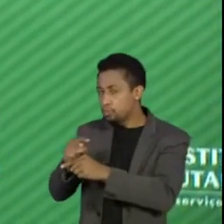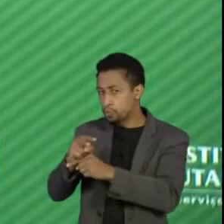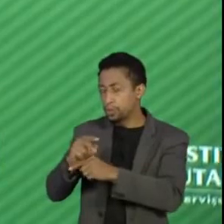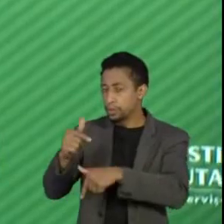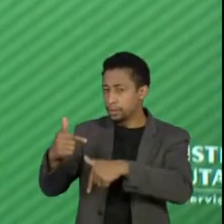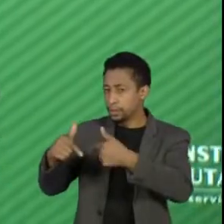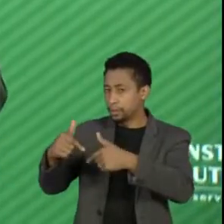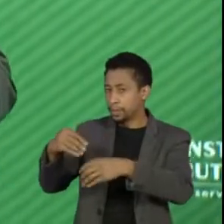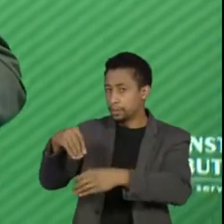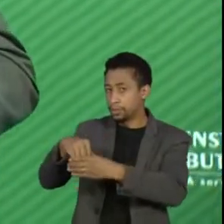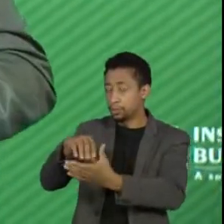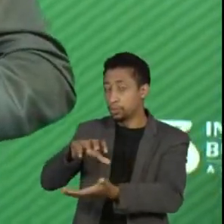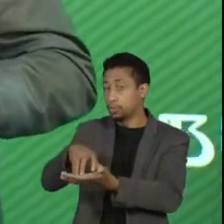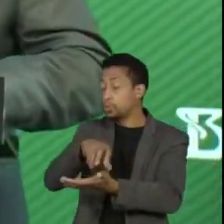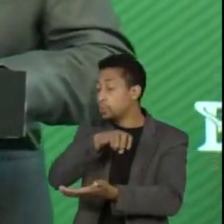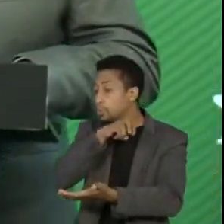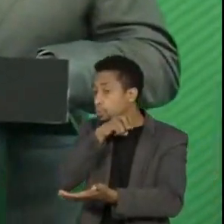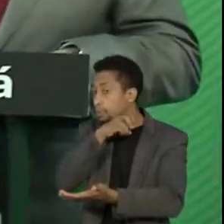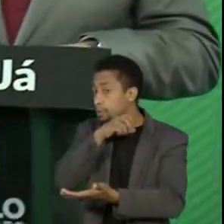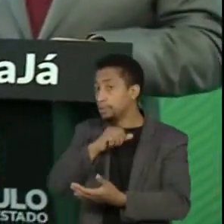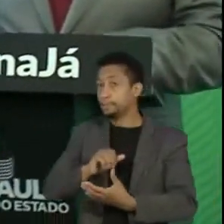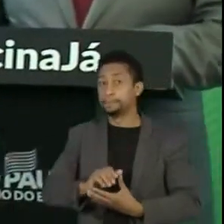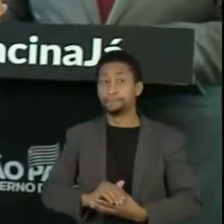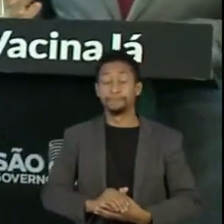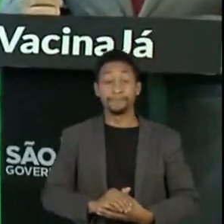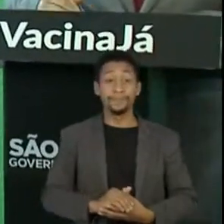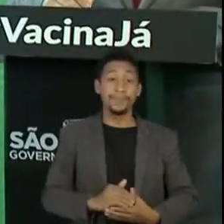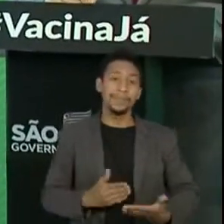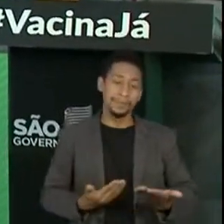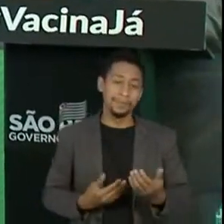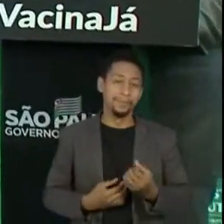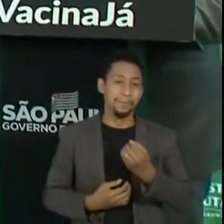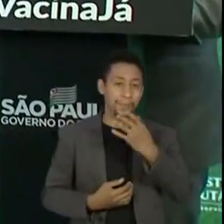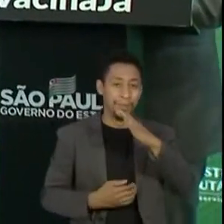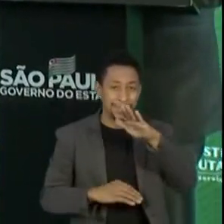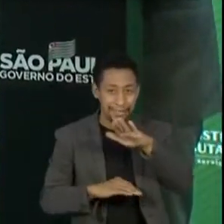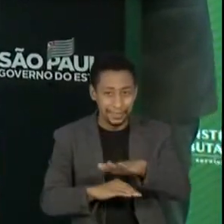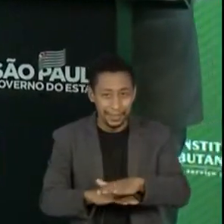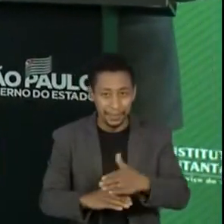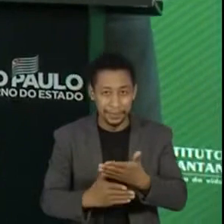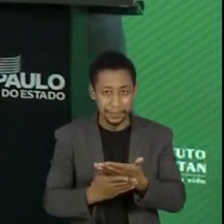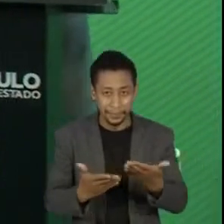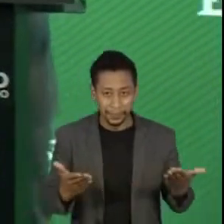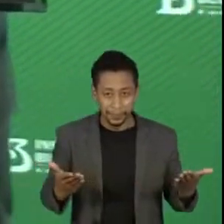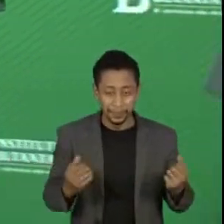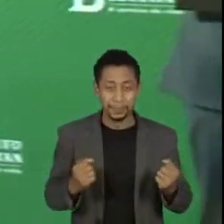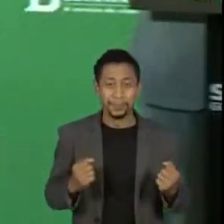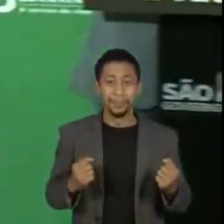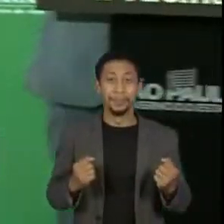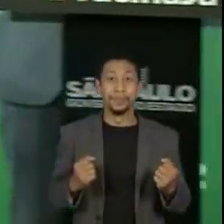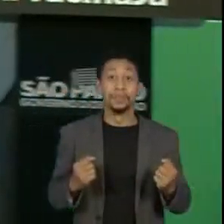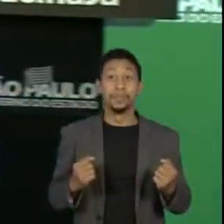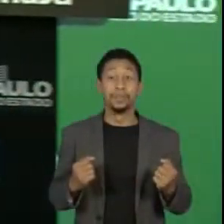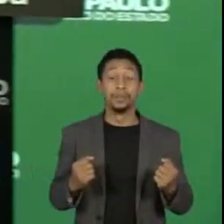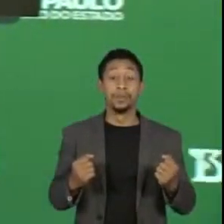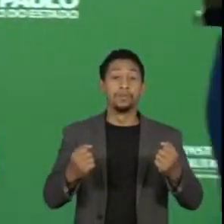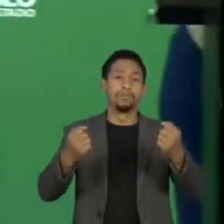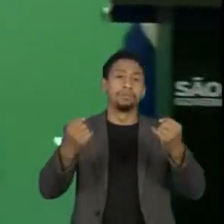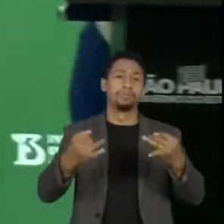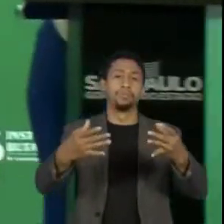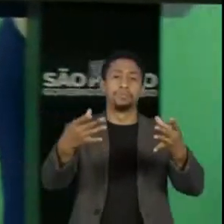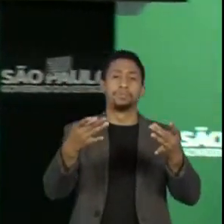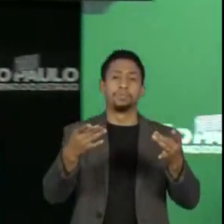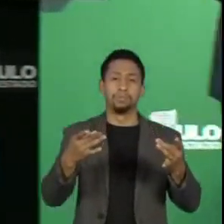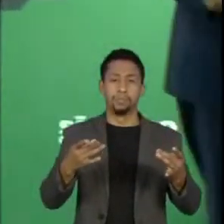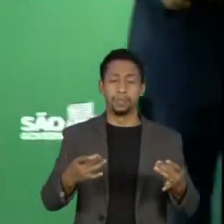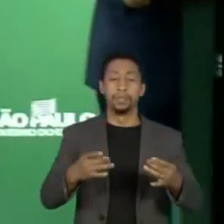favor. Boa tarde, secretário. Boa tarde a todos presentes. Eu vou compartilhar com vocês os dados de